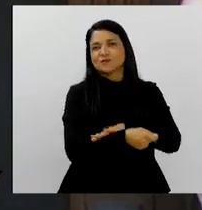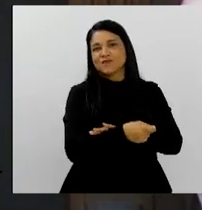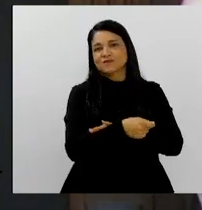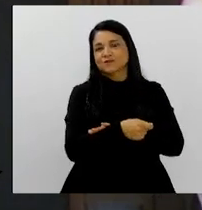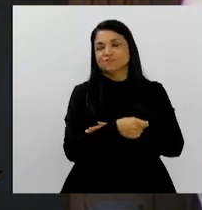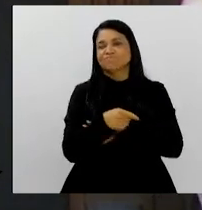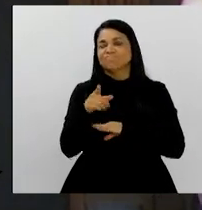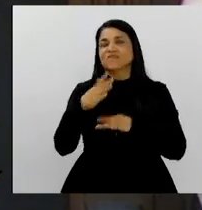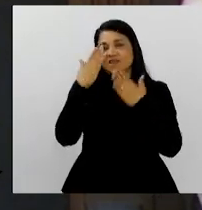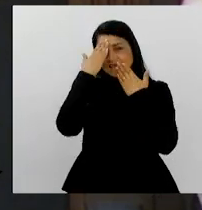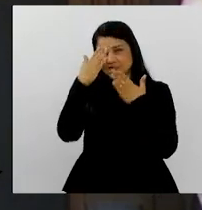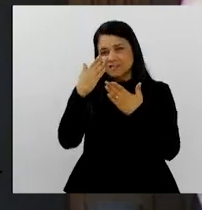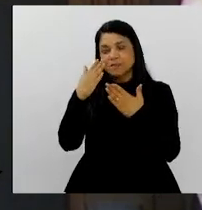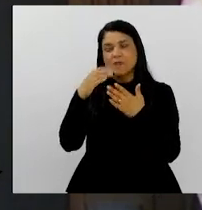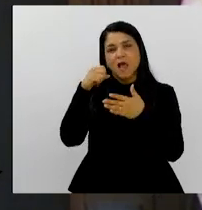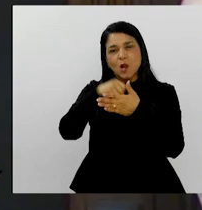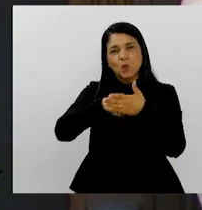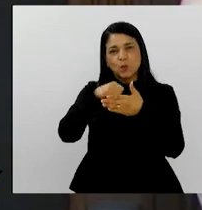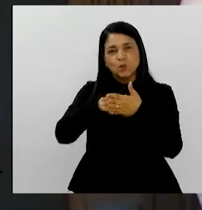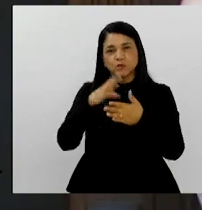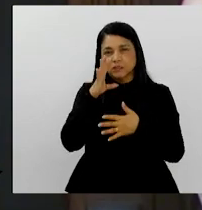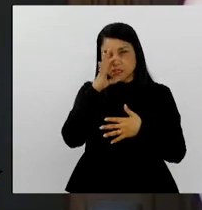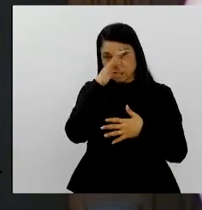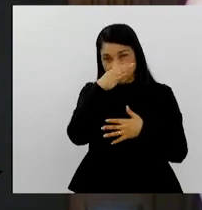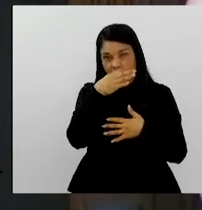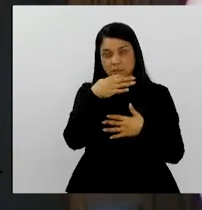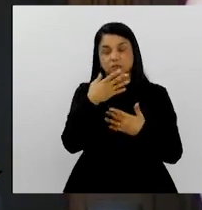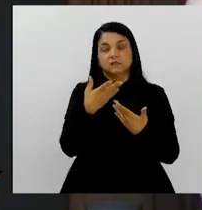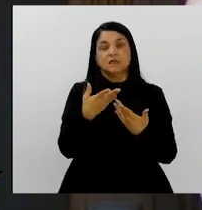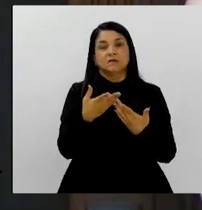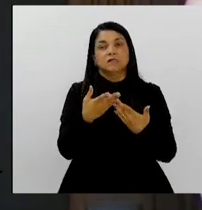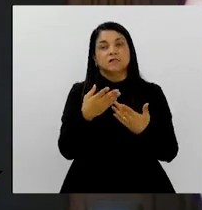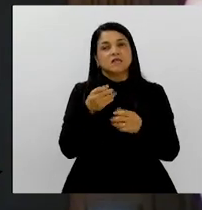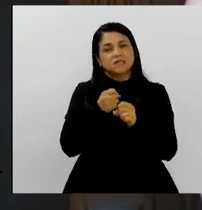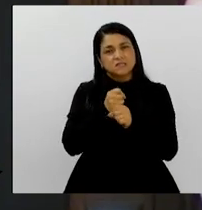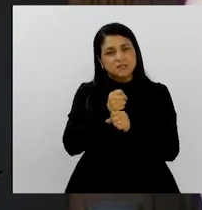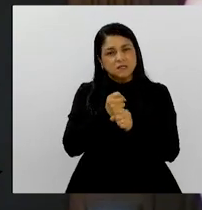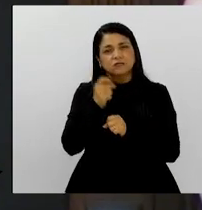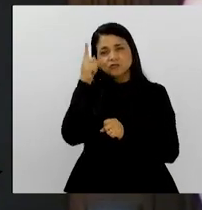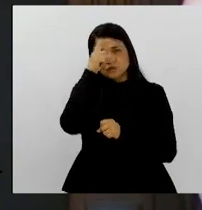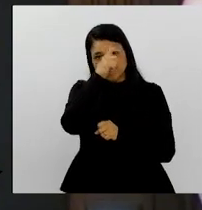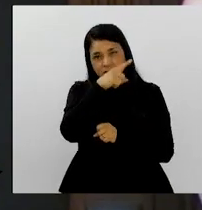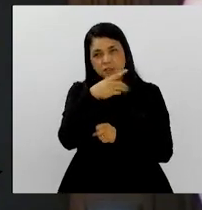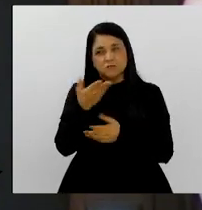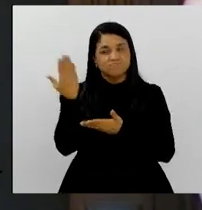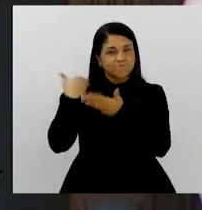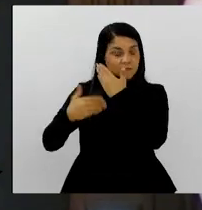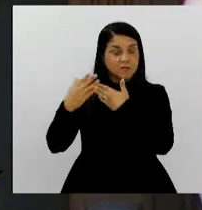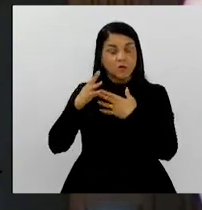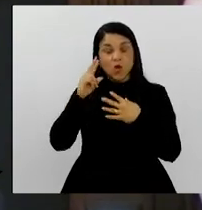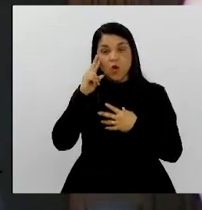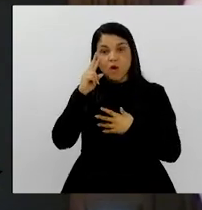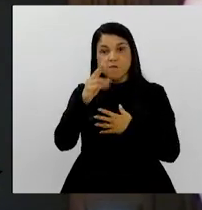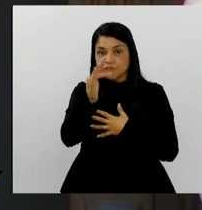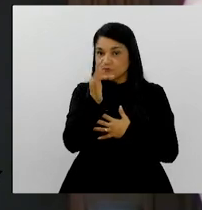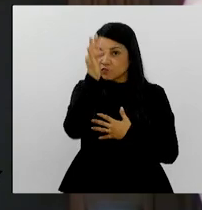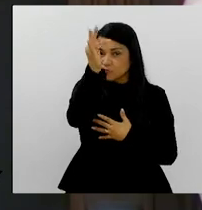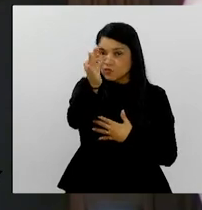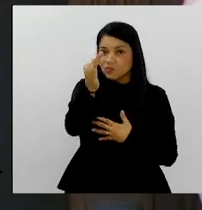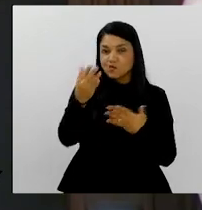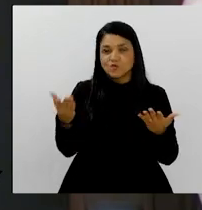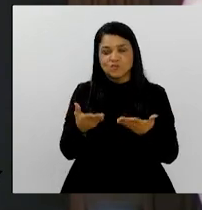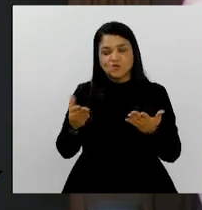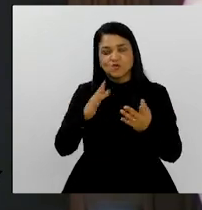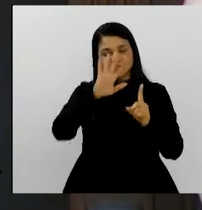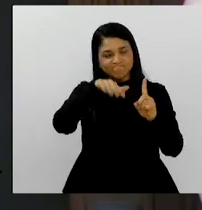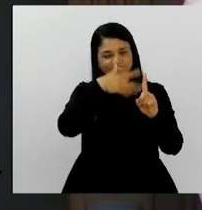de resistência, todos esses anos que foram difíceis, por agora olharem para frente e estarem aqui hoje sendo agraciados com esse